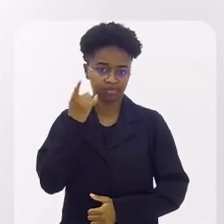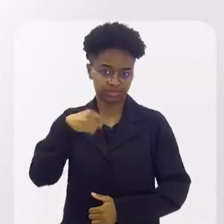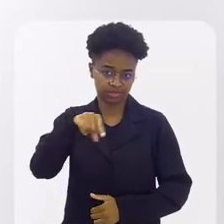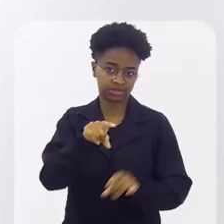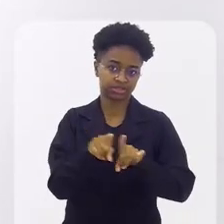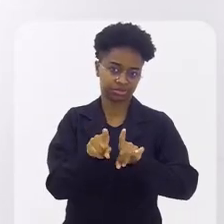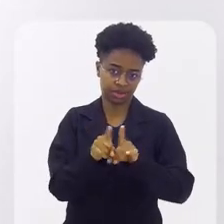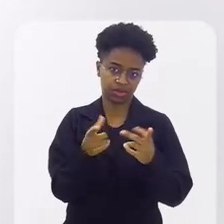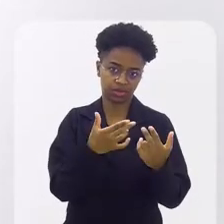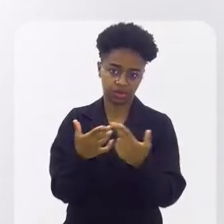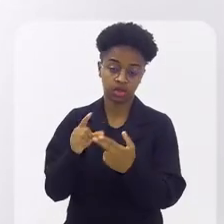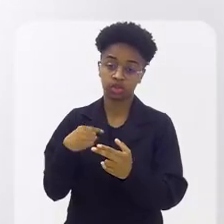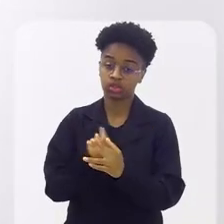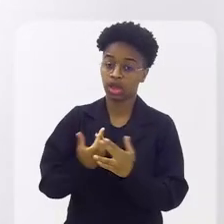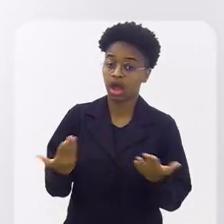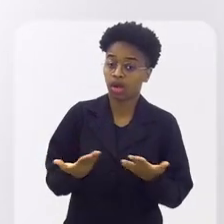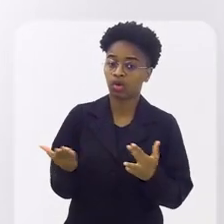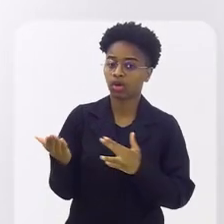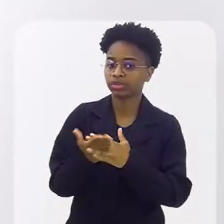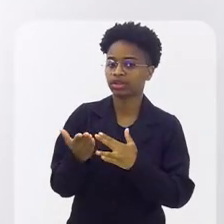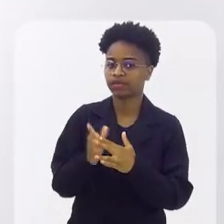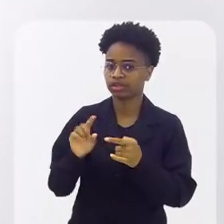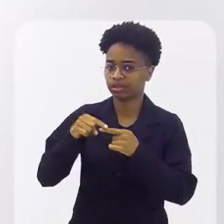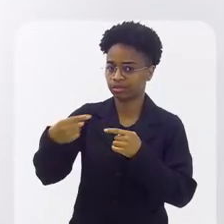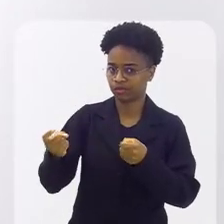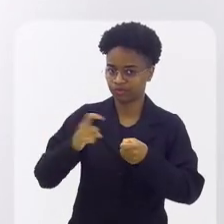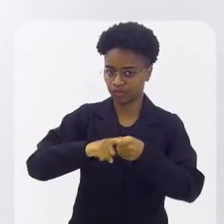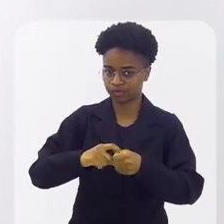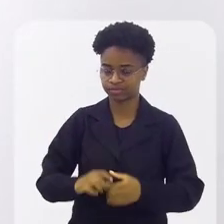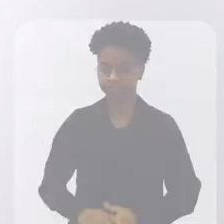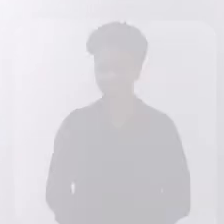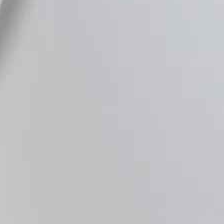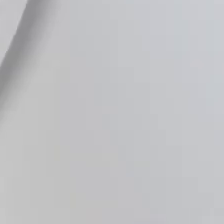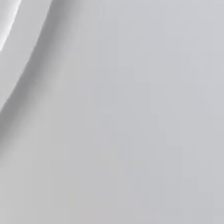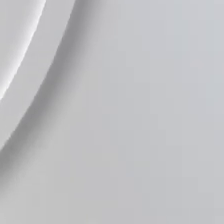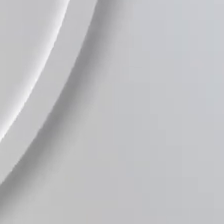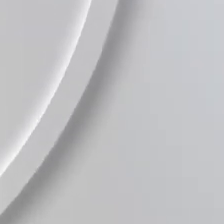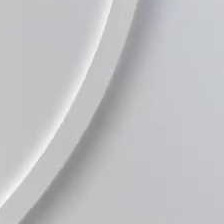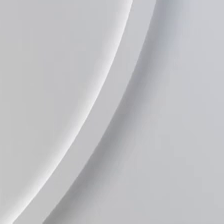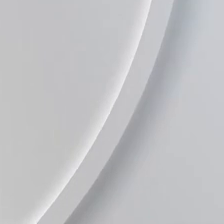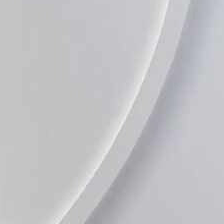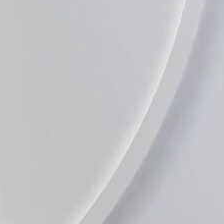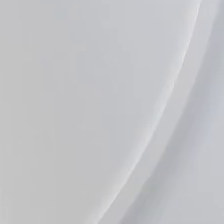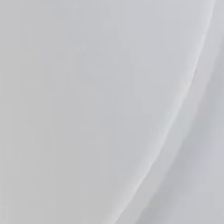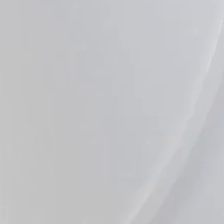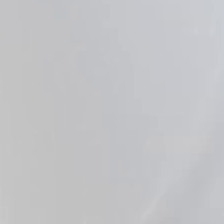Eu acho que vocês também. Então nós vamos no intervalo e voltamos rapidinho.